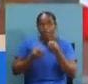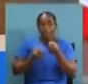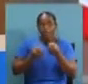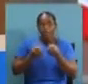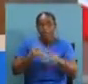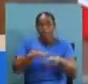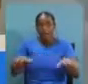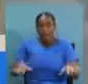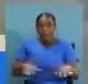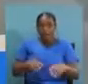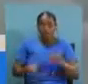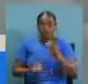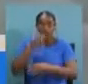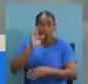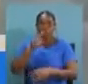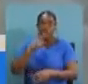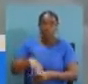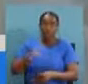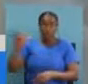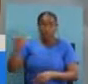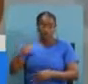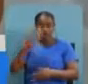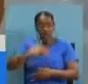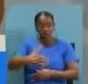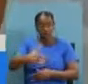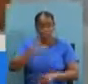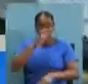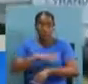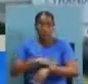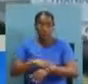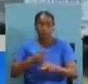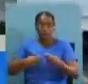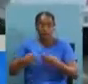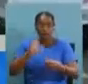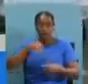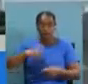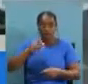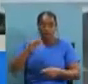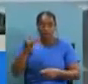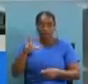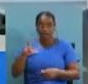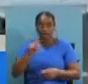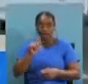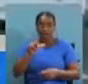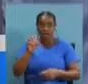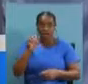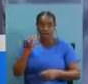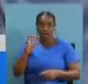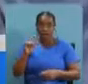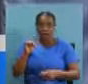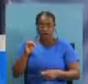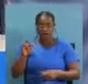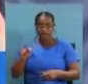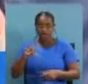Praia Foco 4 vezes por semana. A gestora de vendas da Cabo Verde Airlines, Eloísa Gomes, diz que o objetivo é